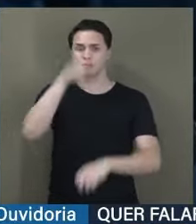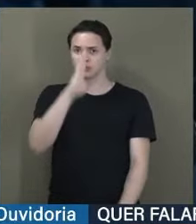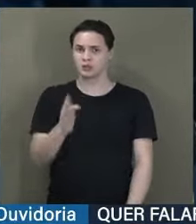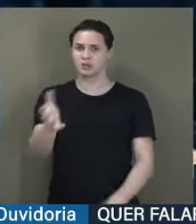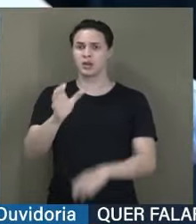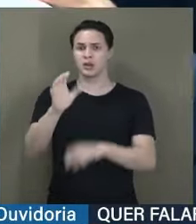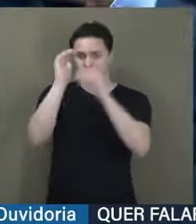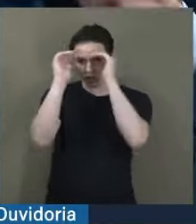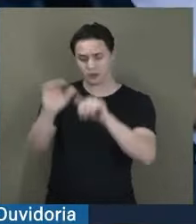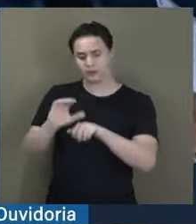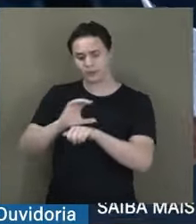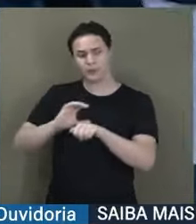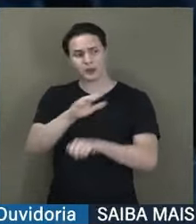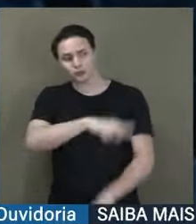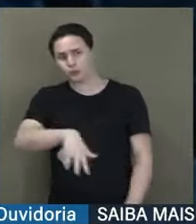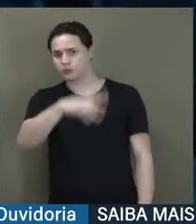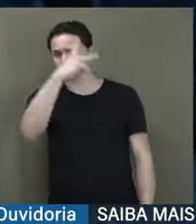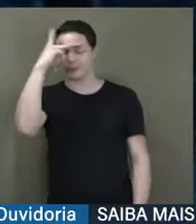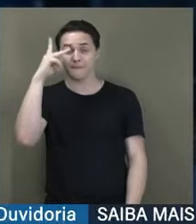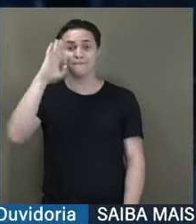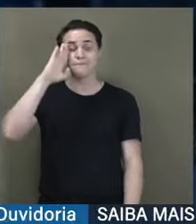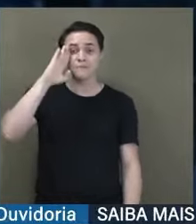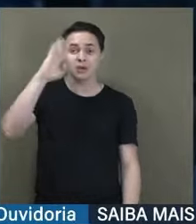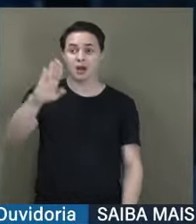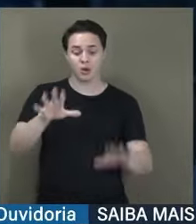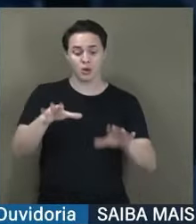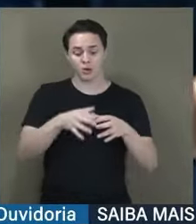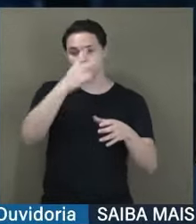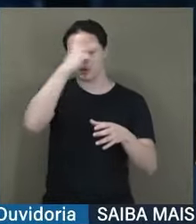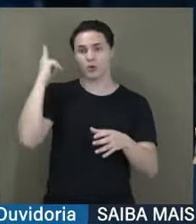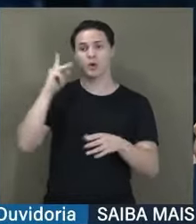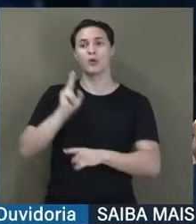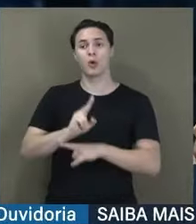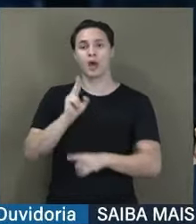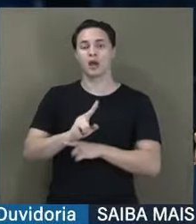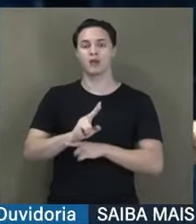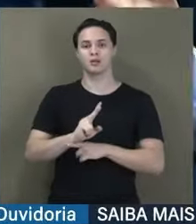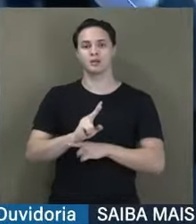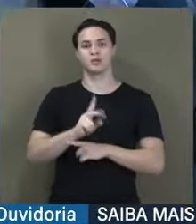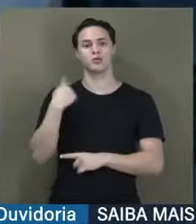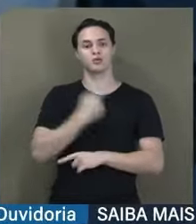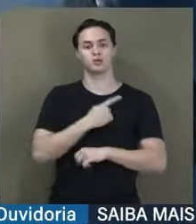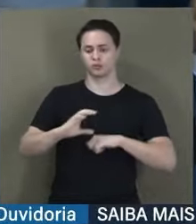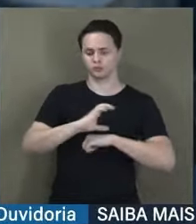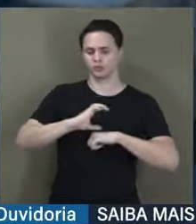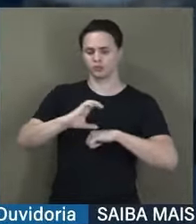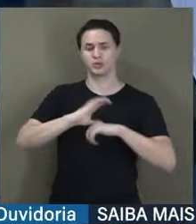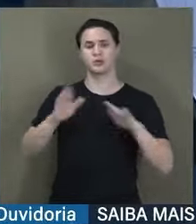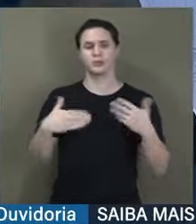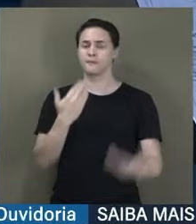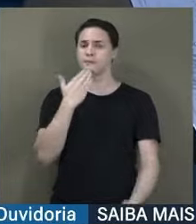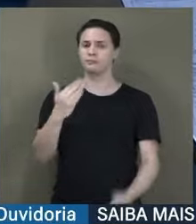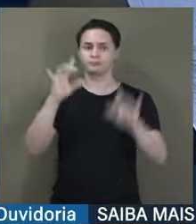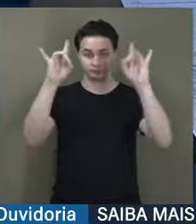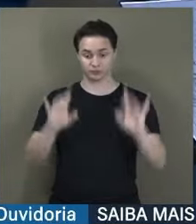seja respeitada por todos, especialmente por aqueles que são os guardiões da nossa Constituição. Então, eu lhe faço um apelo,